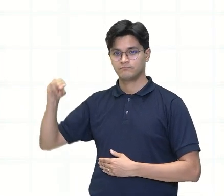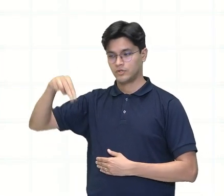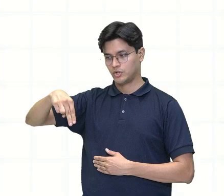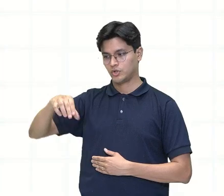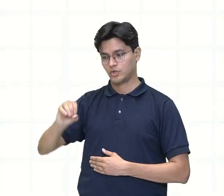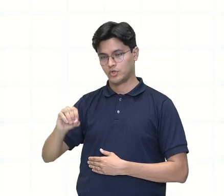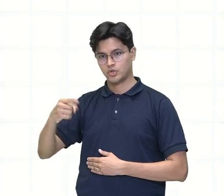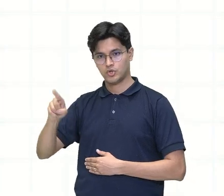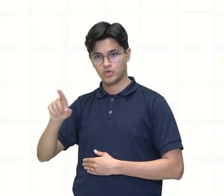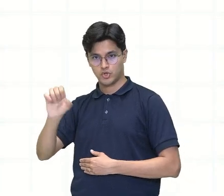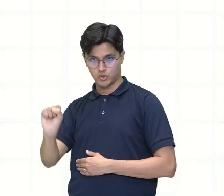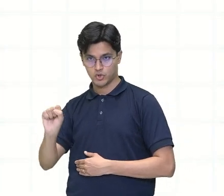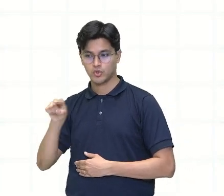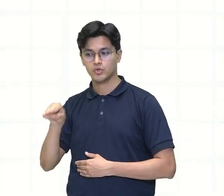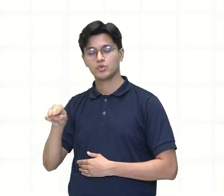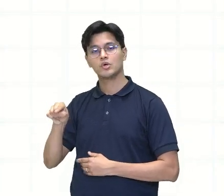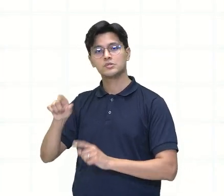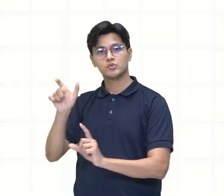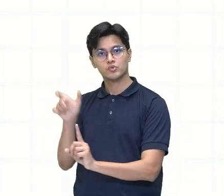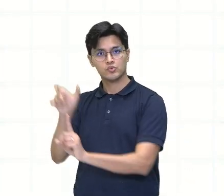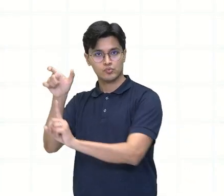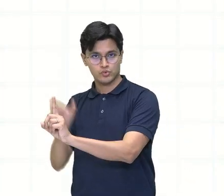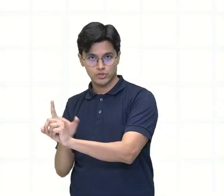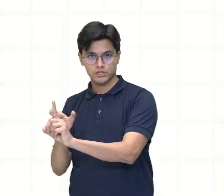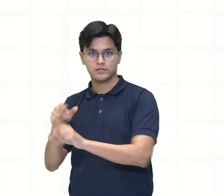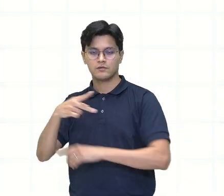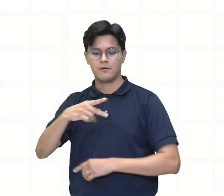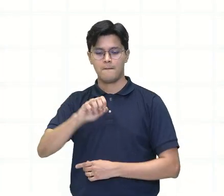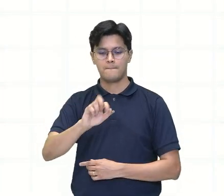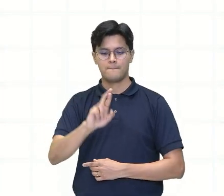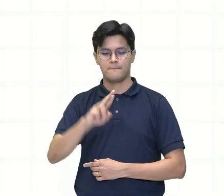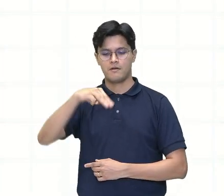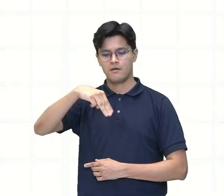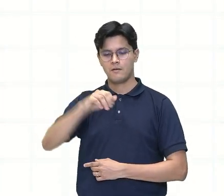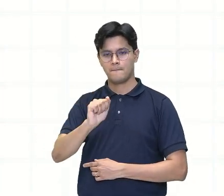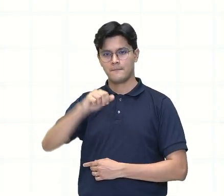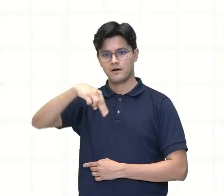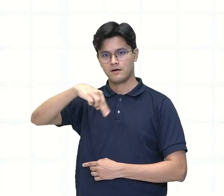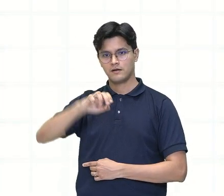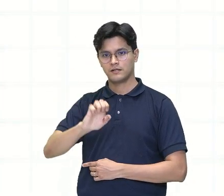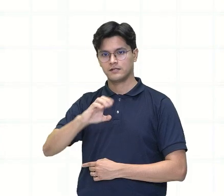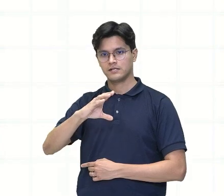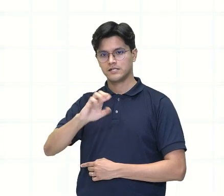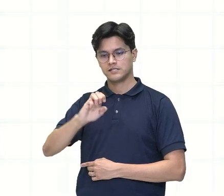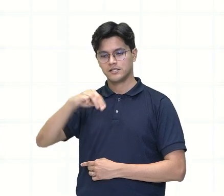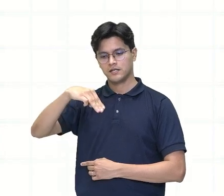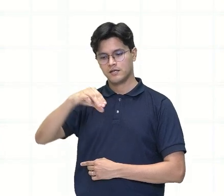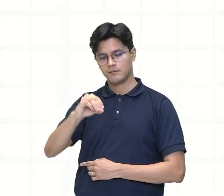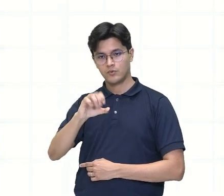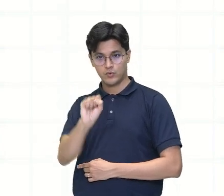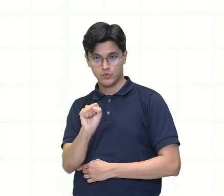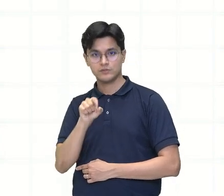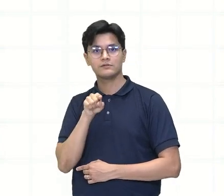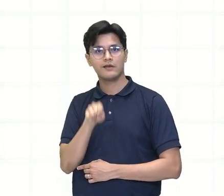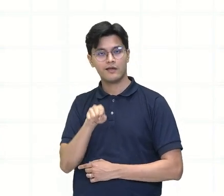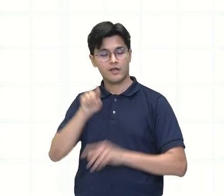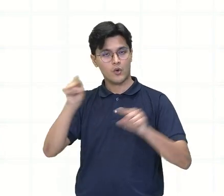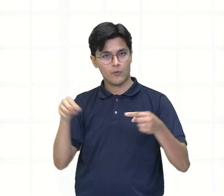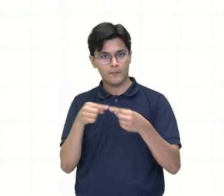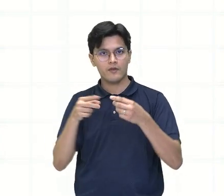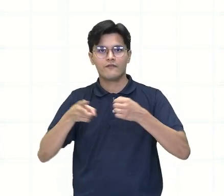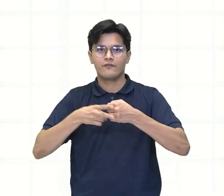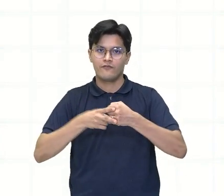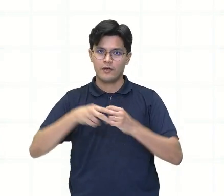sujeito, permanecemos, né? É um verbo de ligação. É um verbo de ligação.